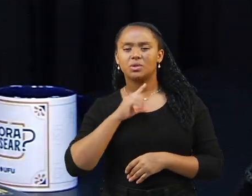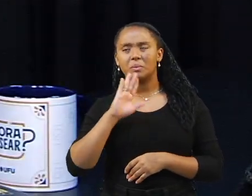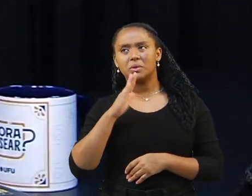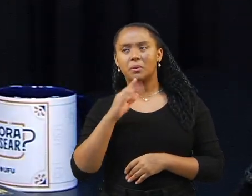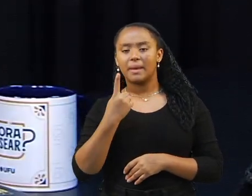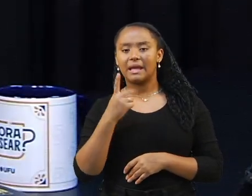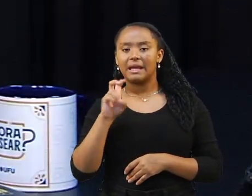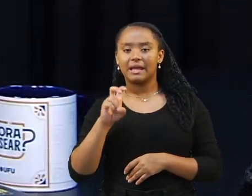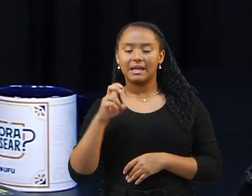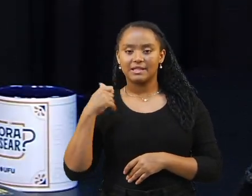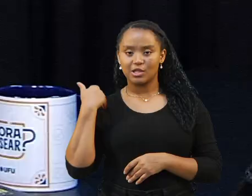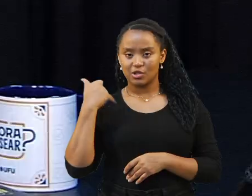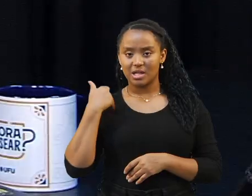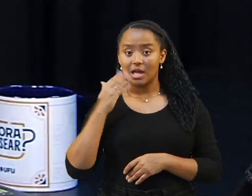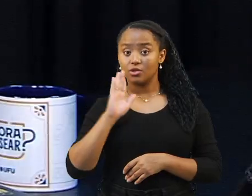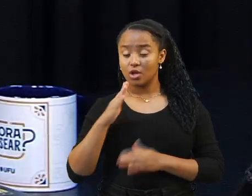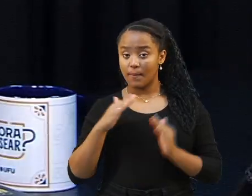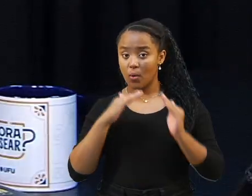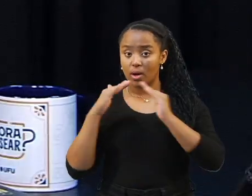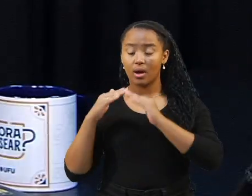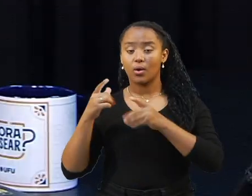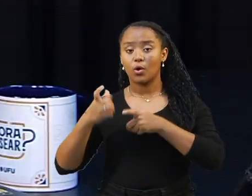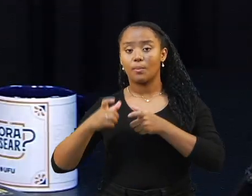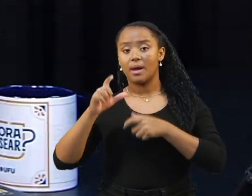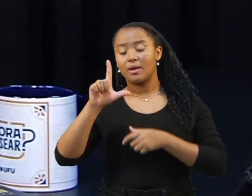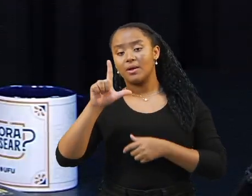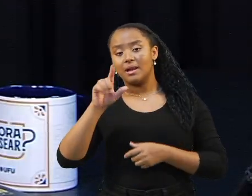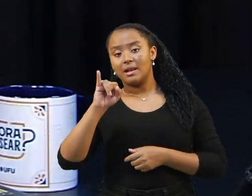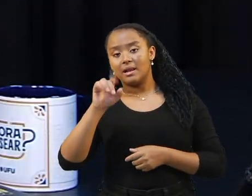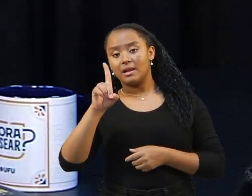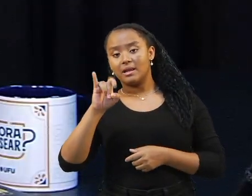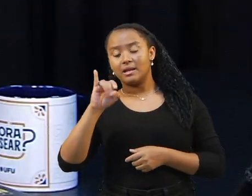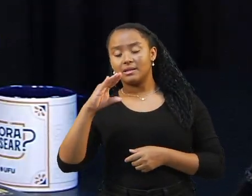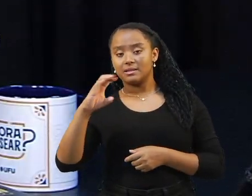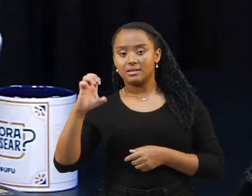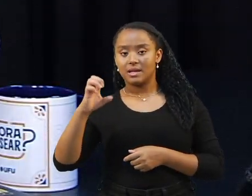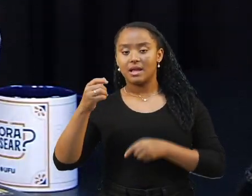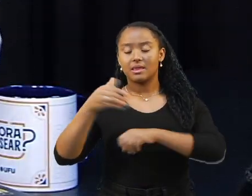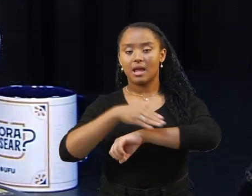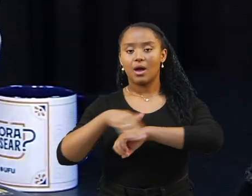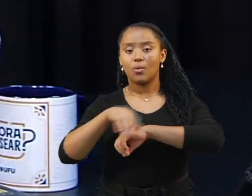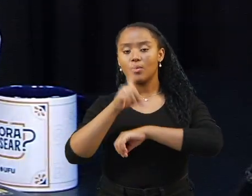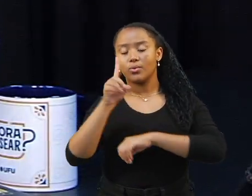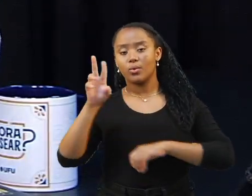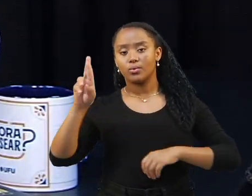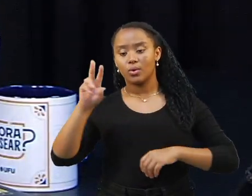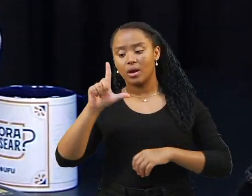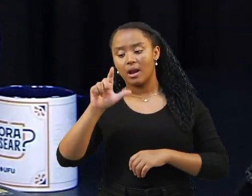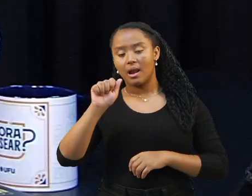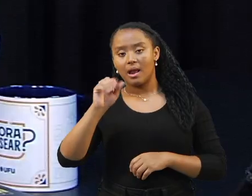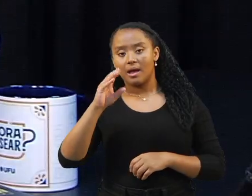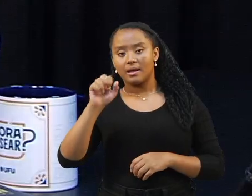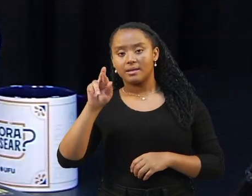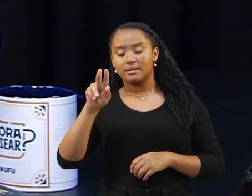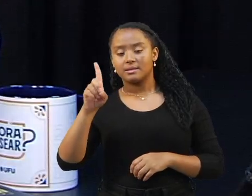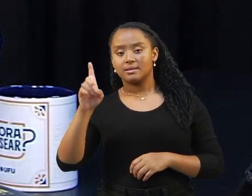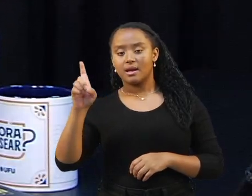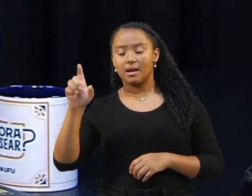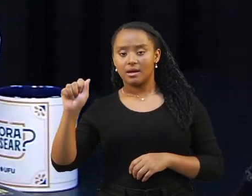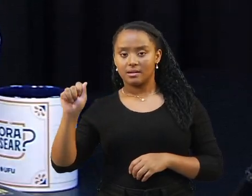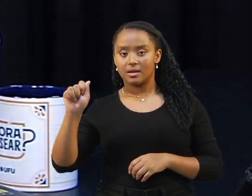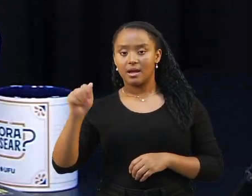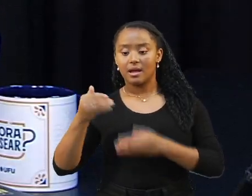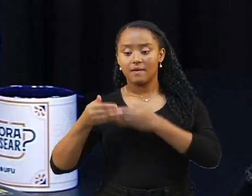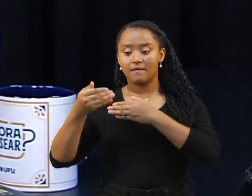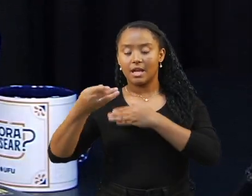morando no bairro Lídice, na rua Doutor Lacerda, em frente tem uma escola, o